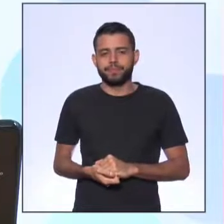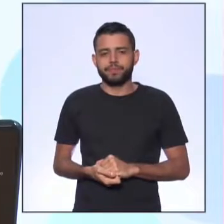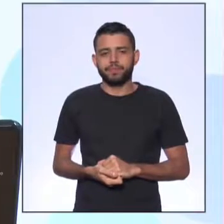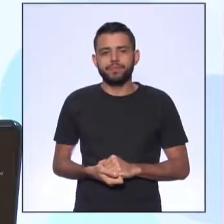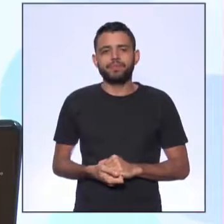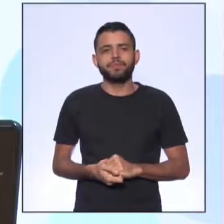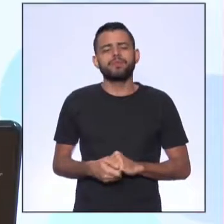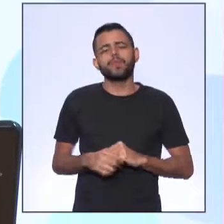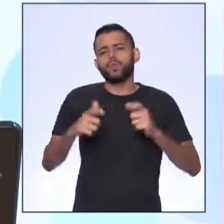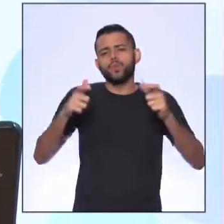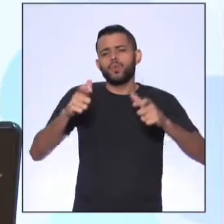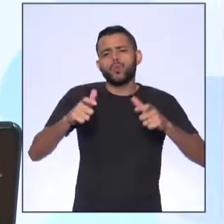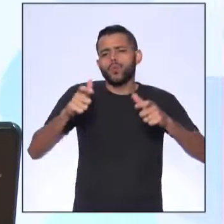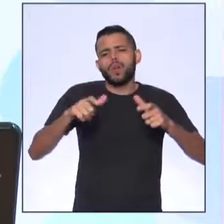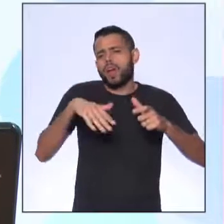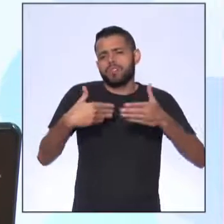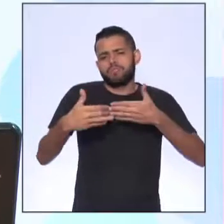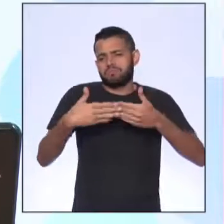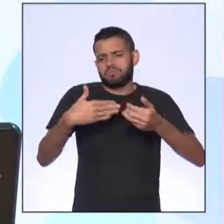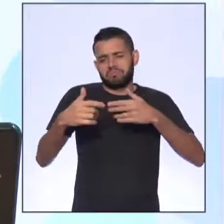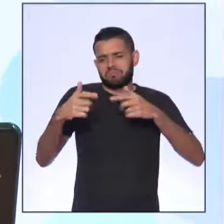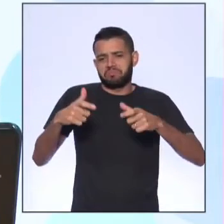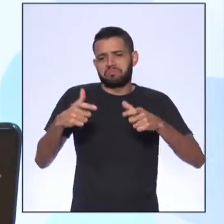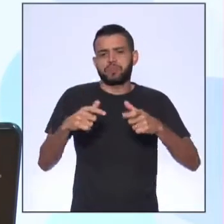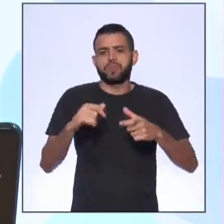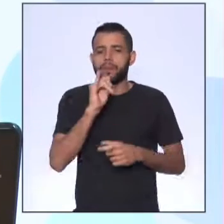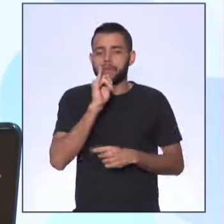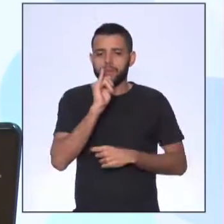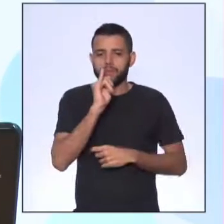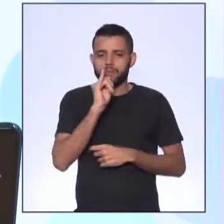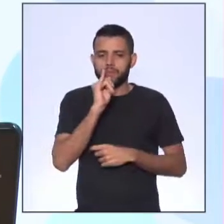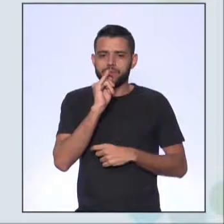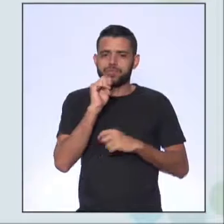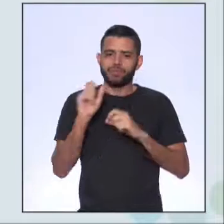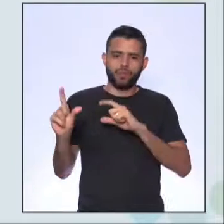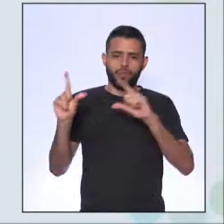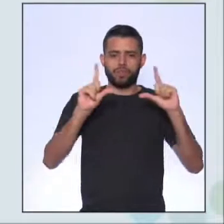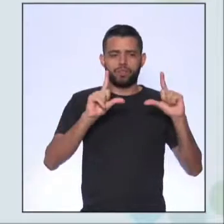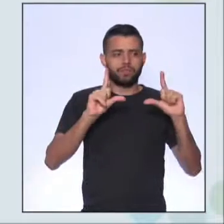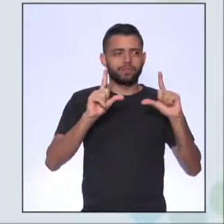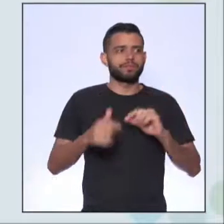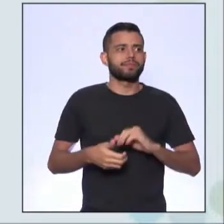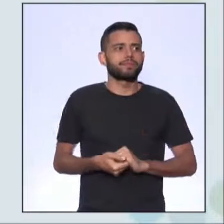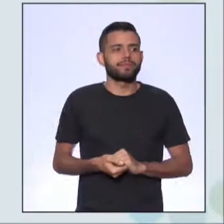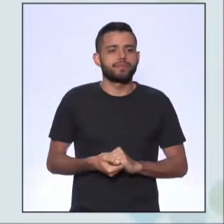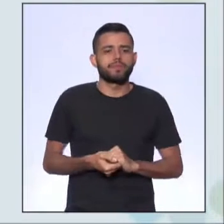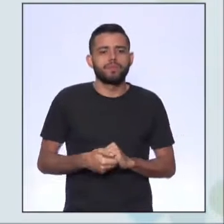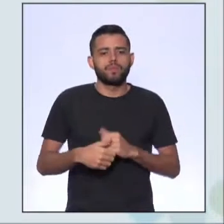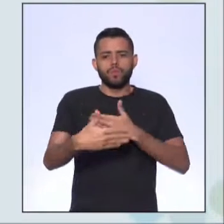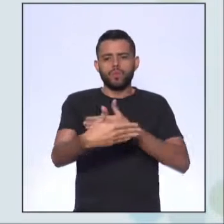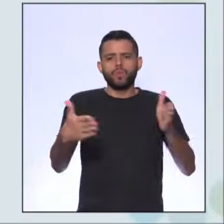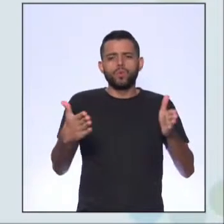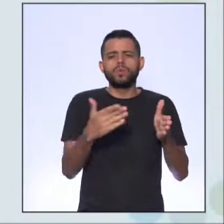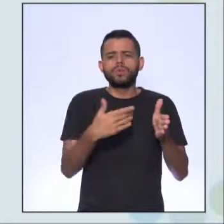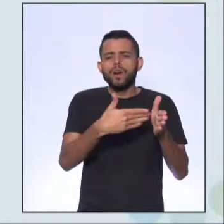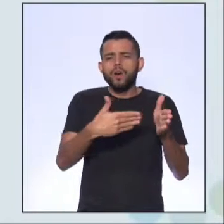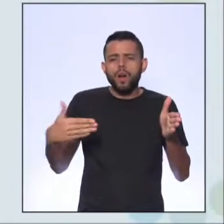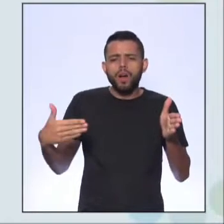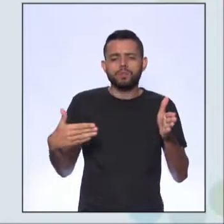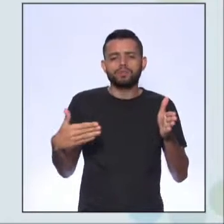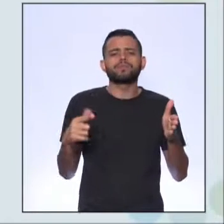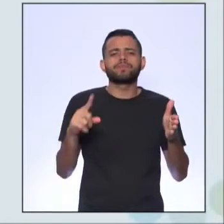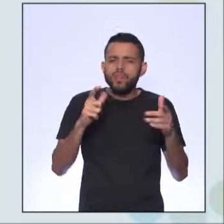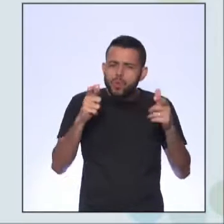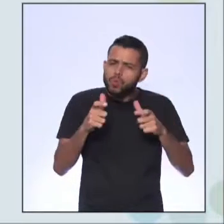Em uma dada região, em um dado local. Então, se nós voltarmos à imagem aí, né, um aquário é um pequeno